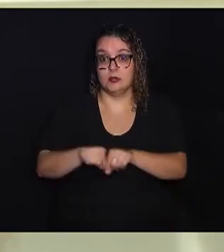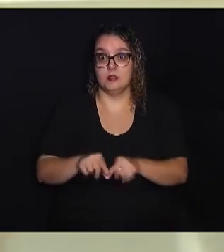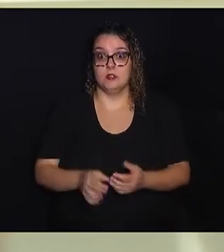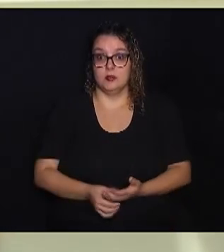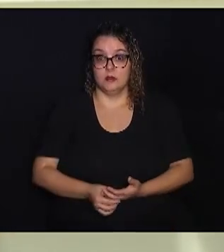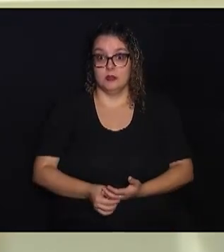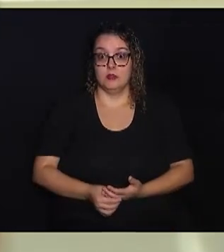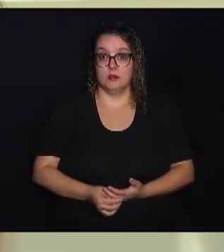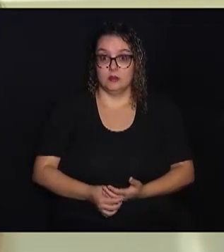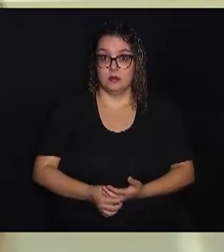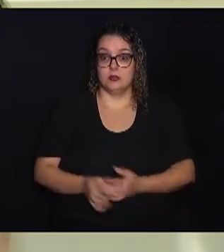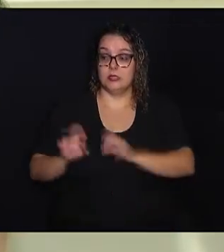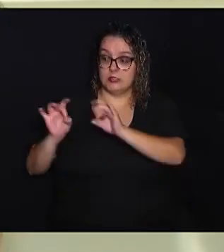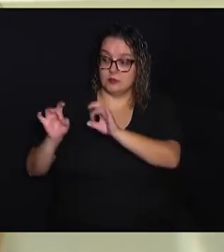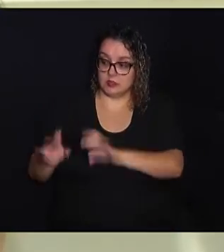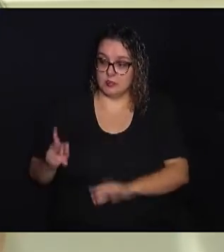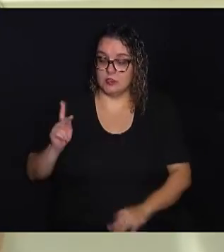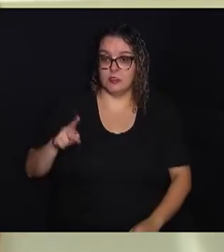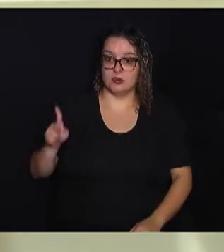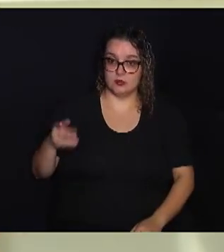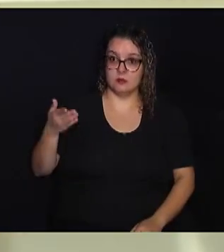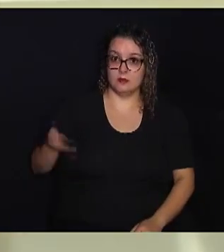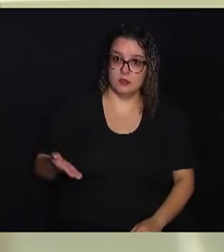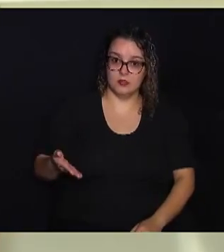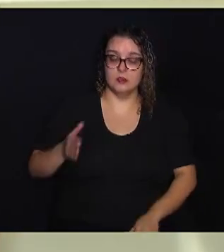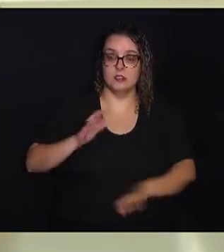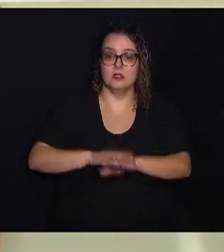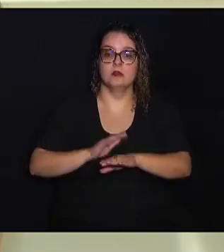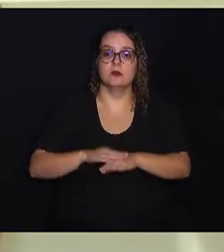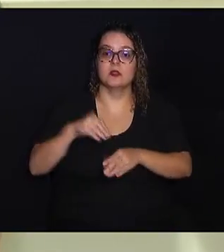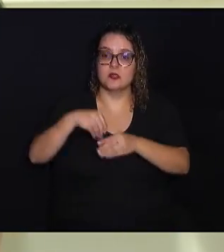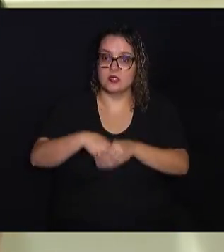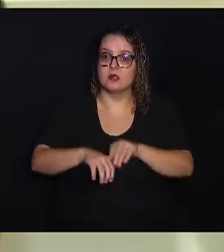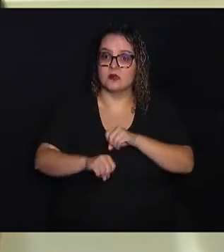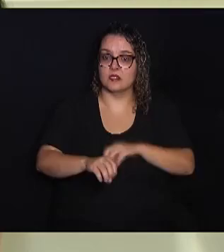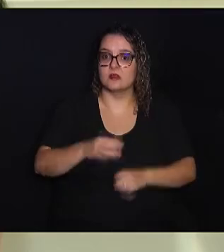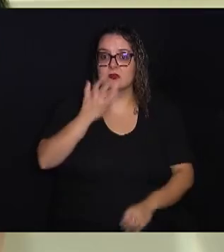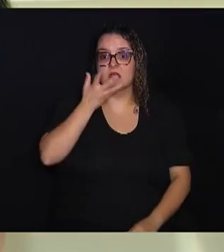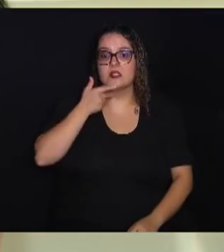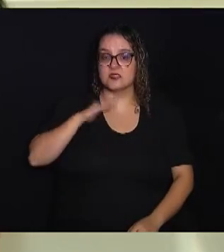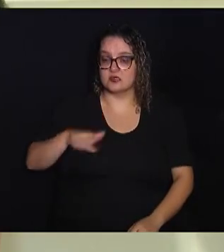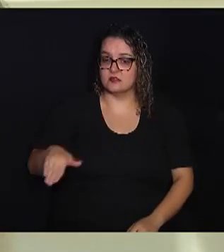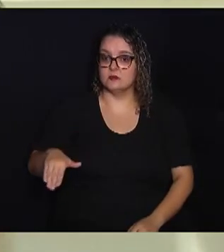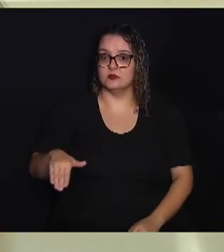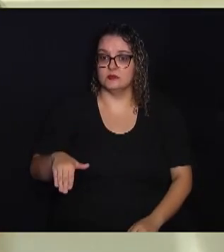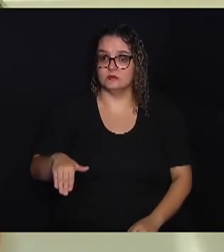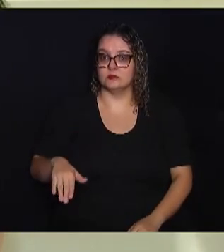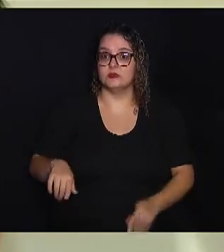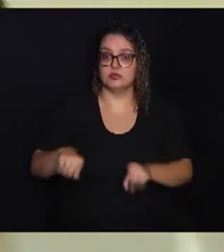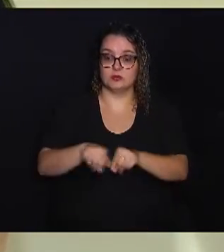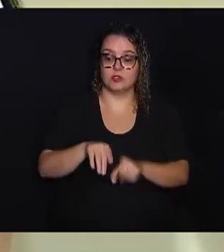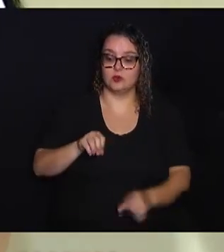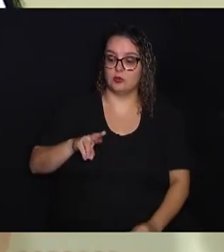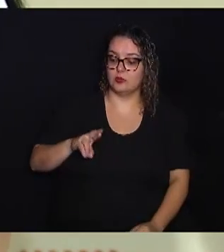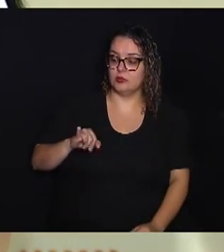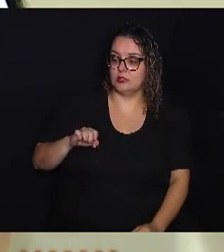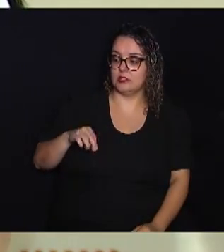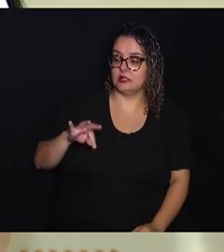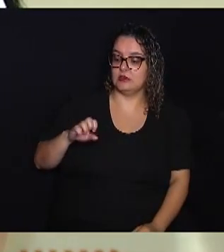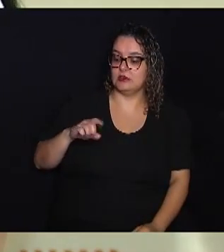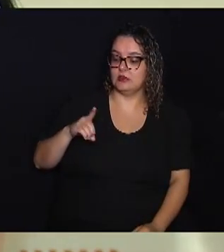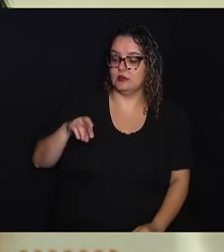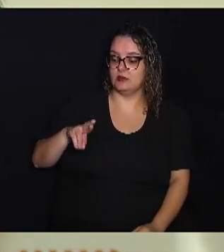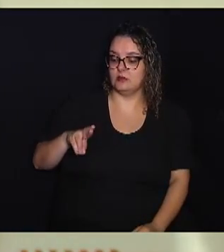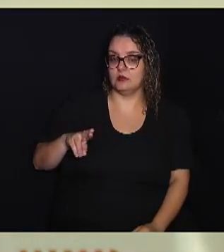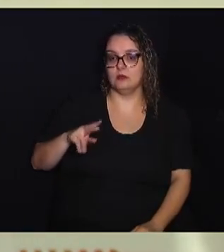essa especificidade desse professor estar atuando dentro da educação infantil. E o orientador pedagógico, por exemplo, na